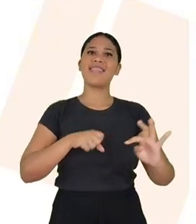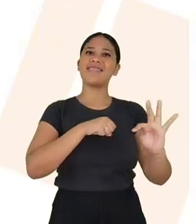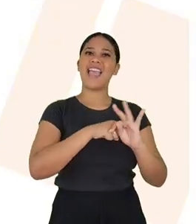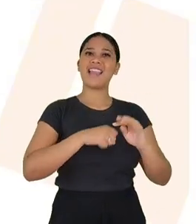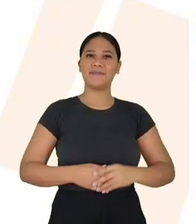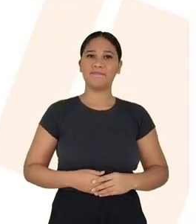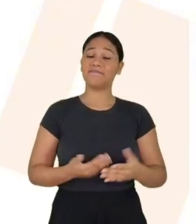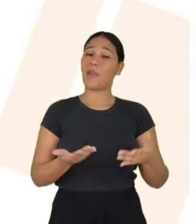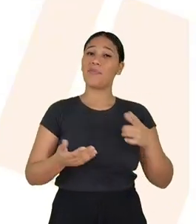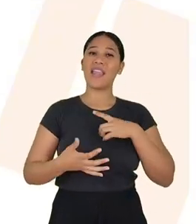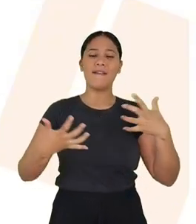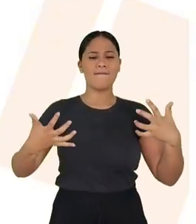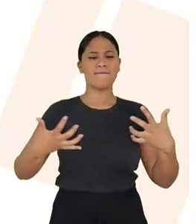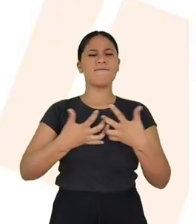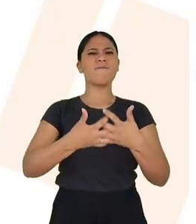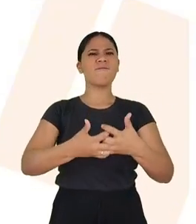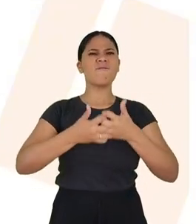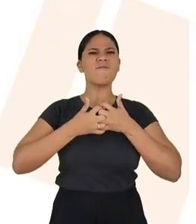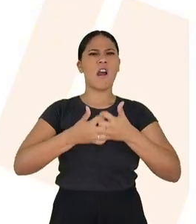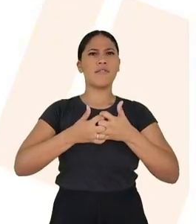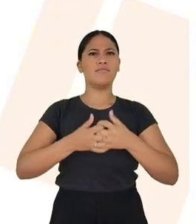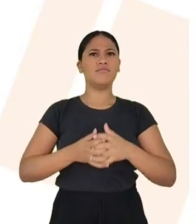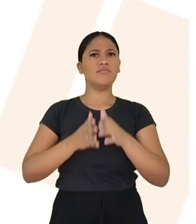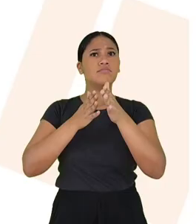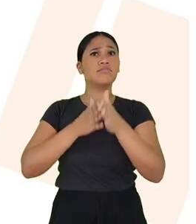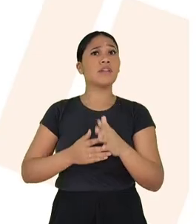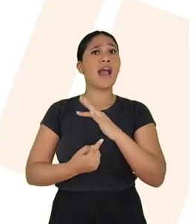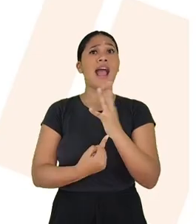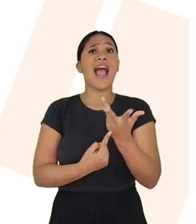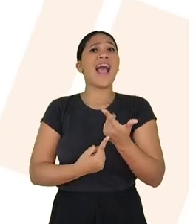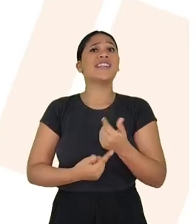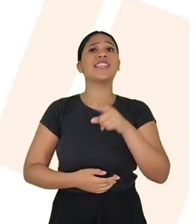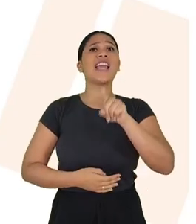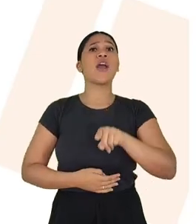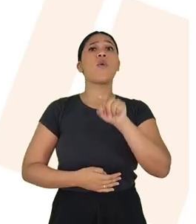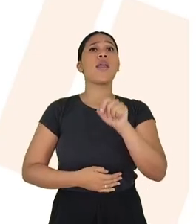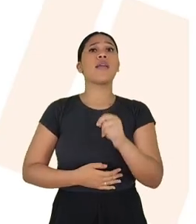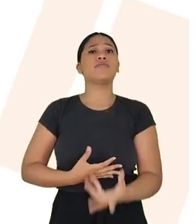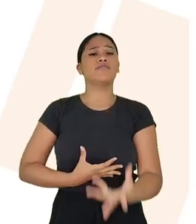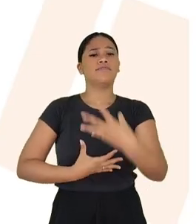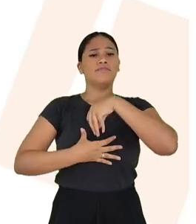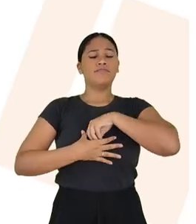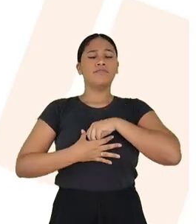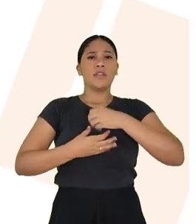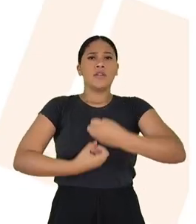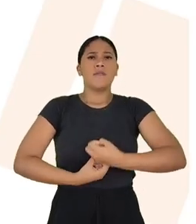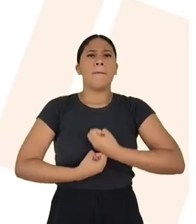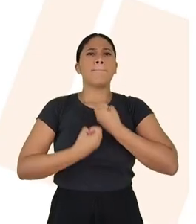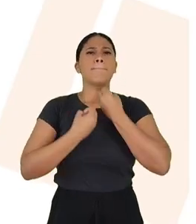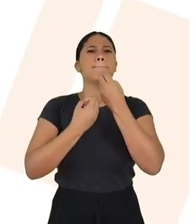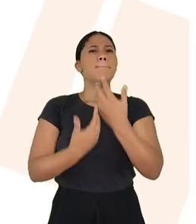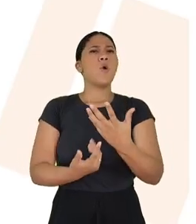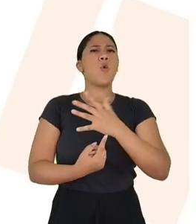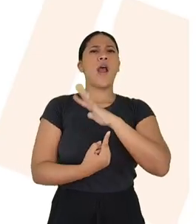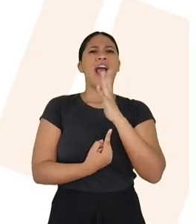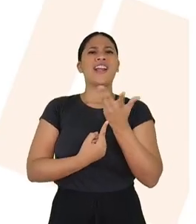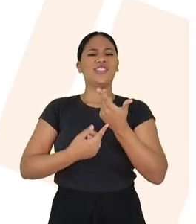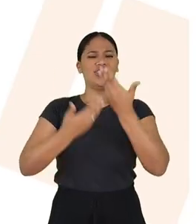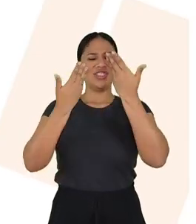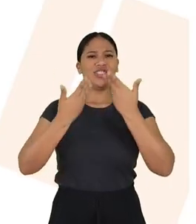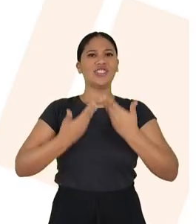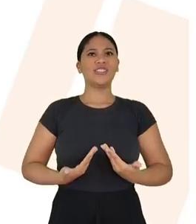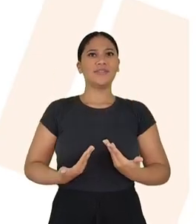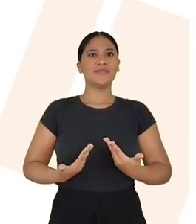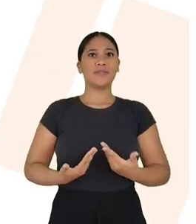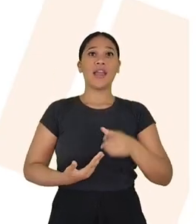técnica. Desse modo, há um ponto de convergência e consenso. A arte é o produto do